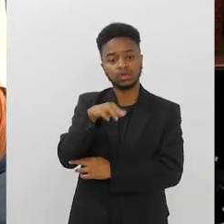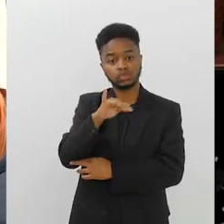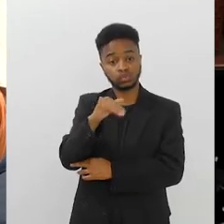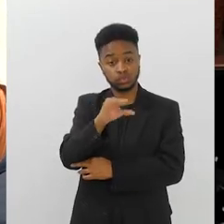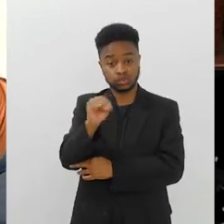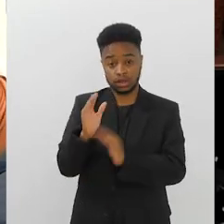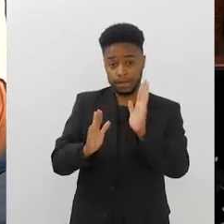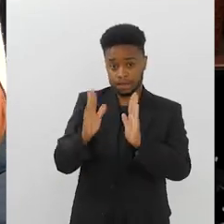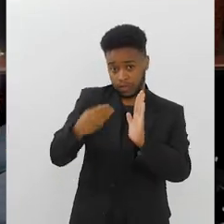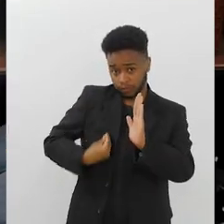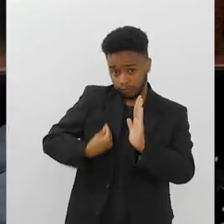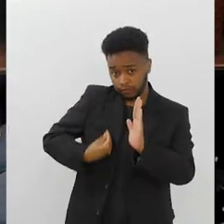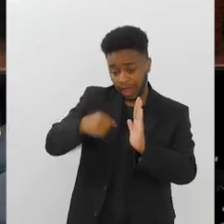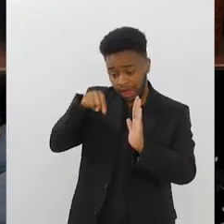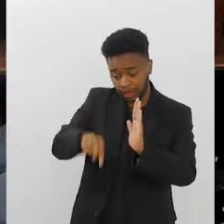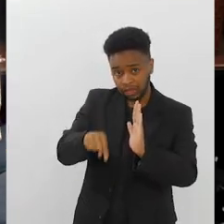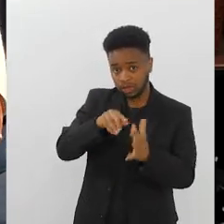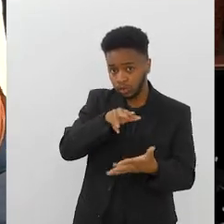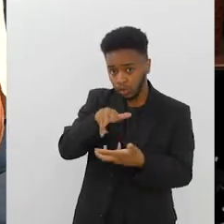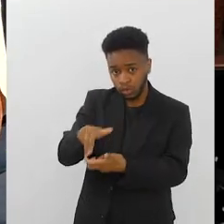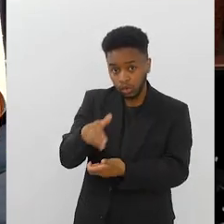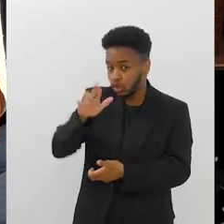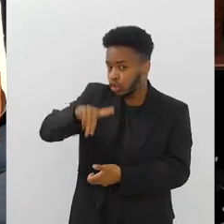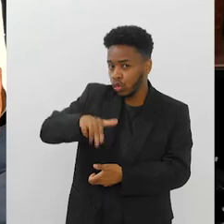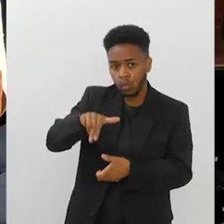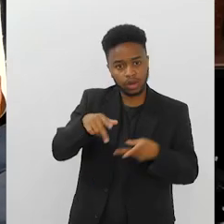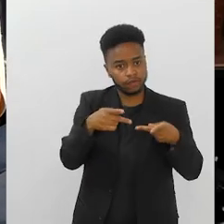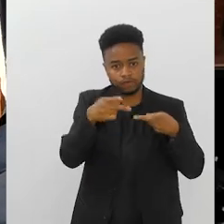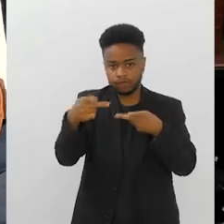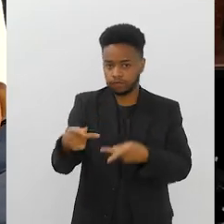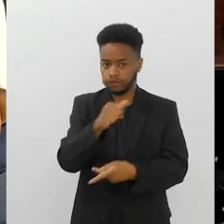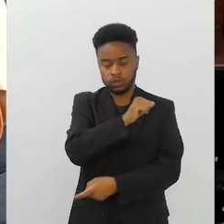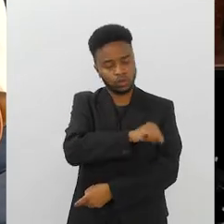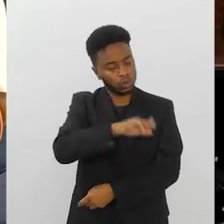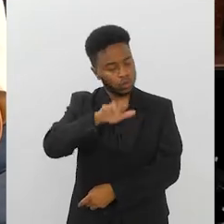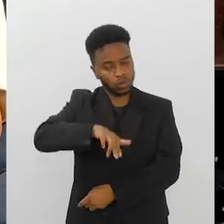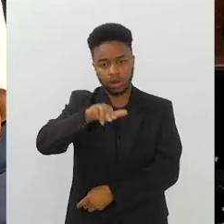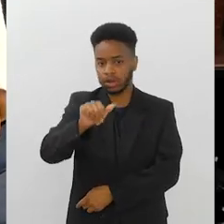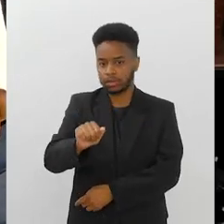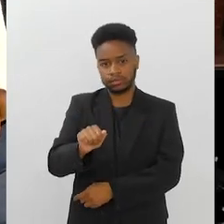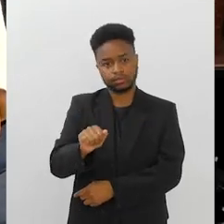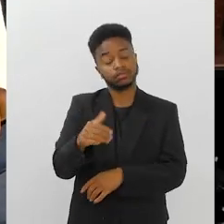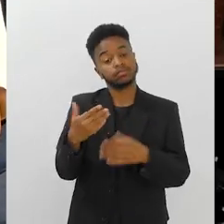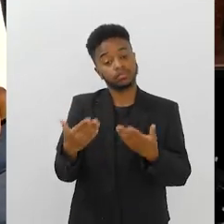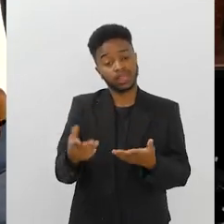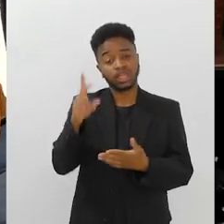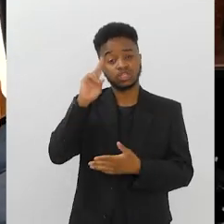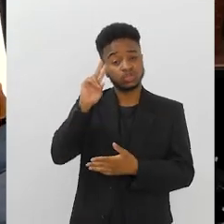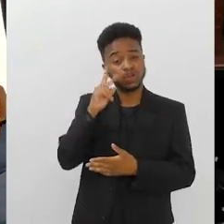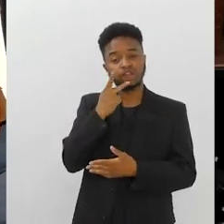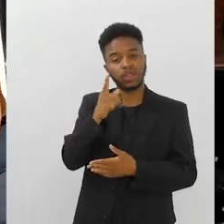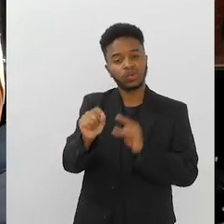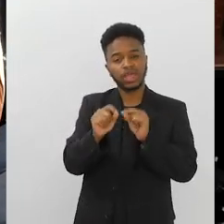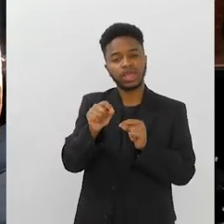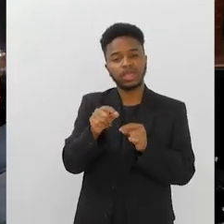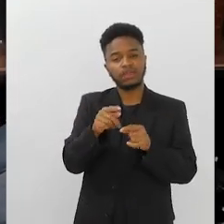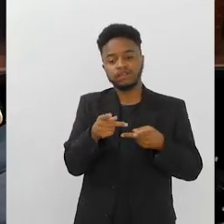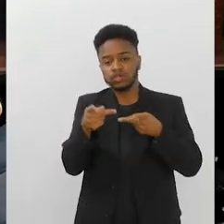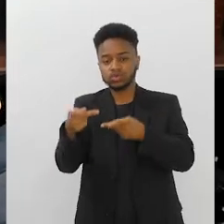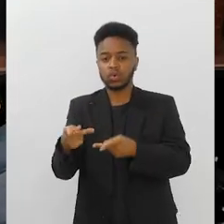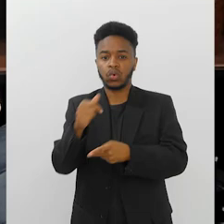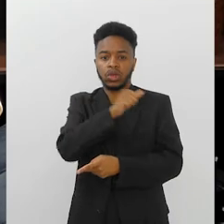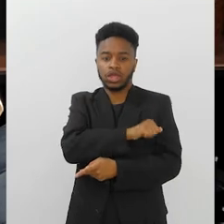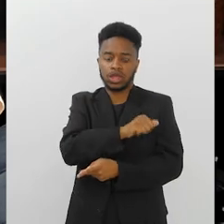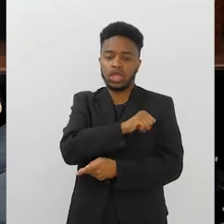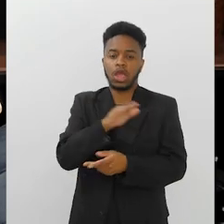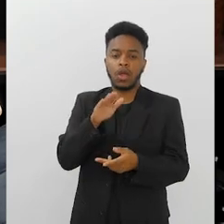Anjos enquanto vivo ele jamais veio ao Rio de Janeiro Então essa história que ele veio no rio